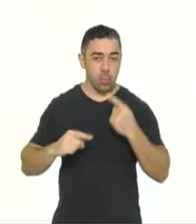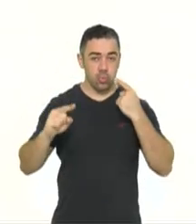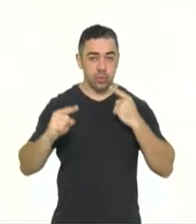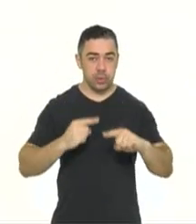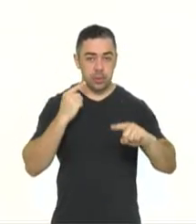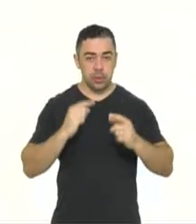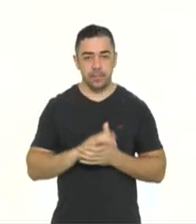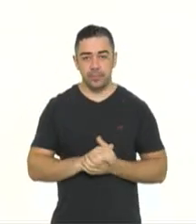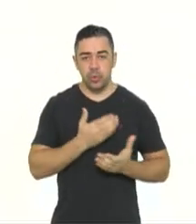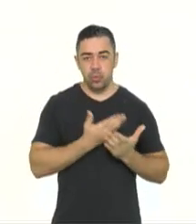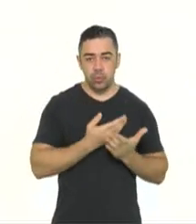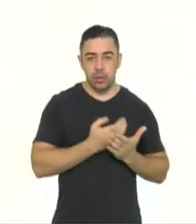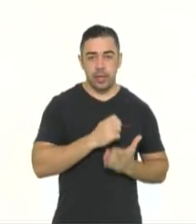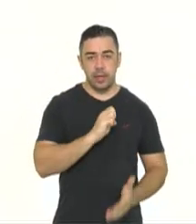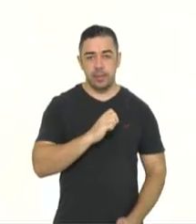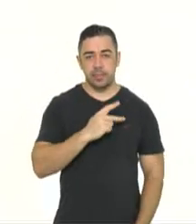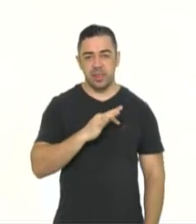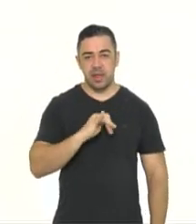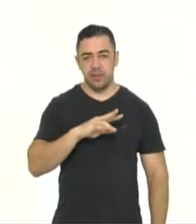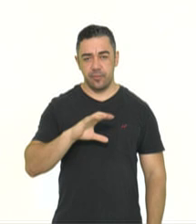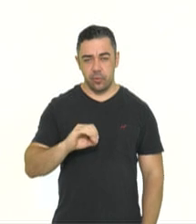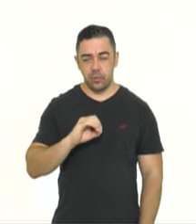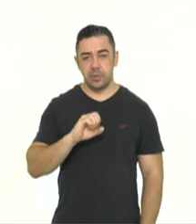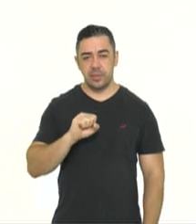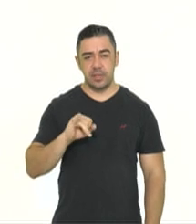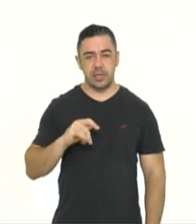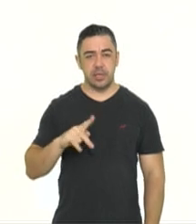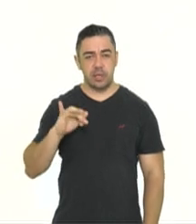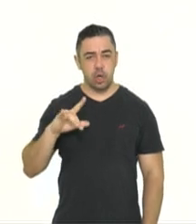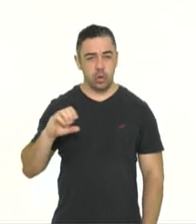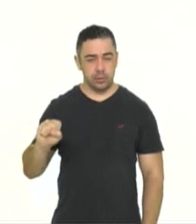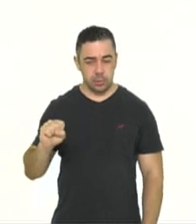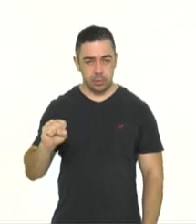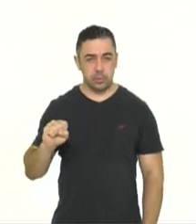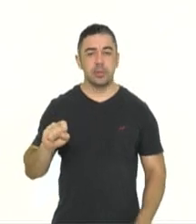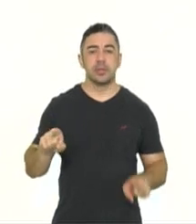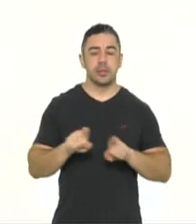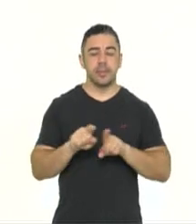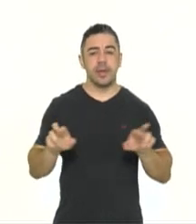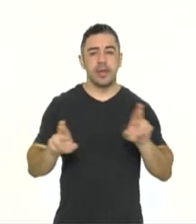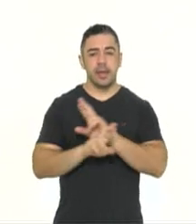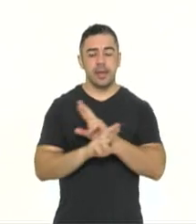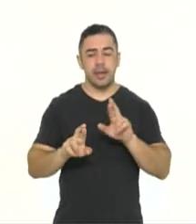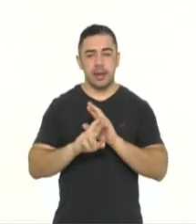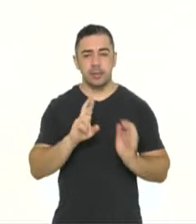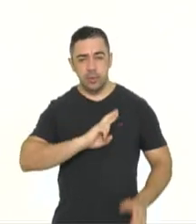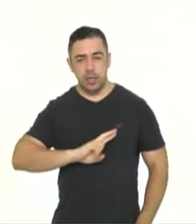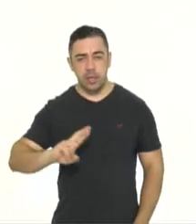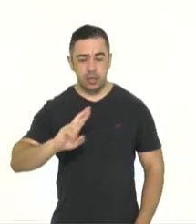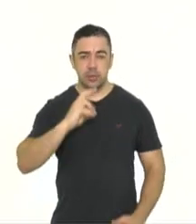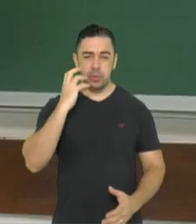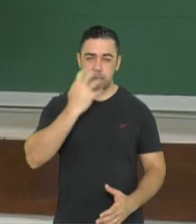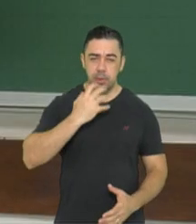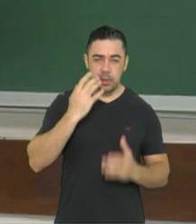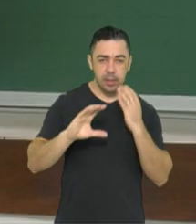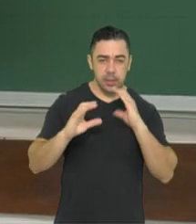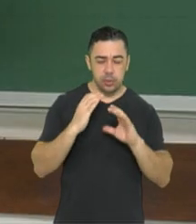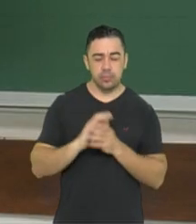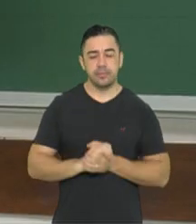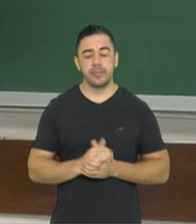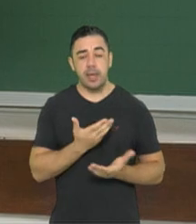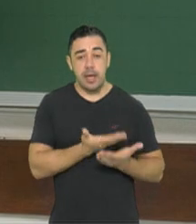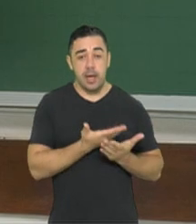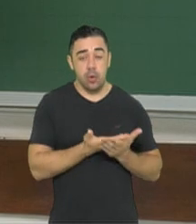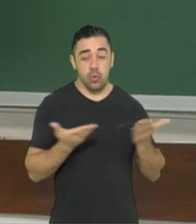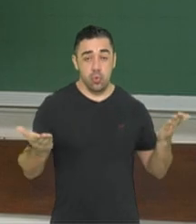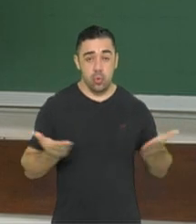Estudamos sobre o epitáfio de Seiquilos e a relação lá do sagrado no canto. Na aula de hoje,